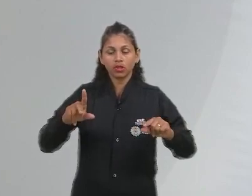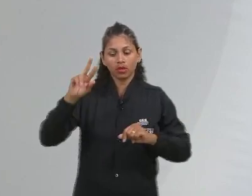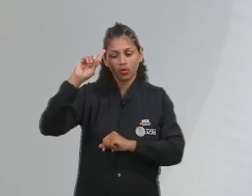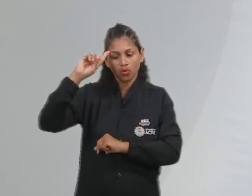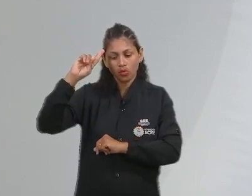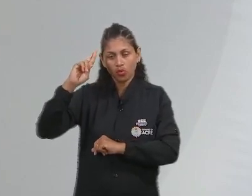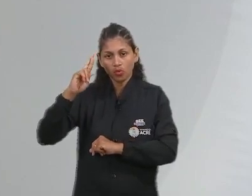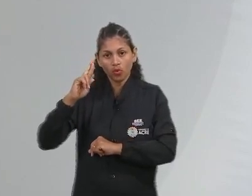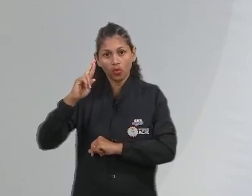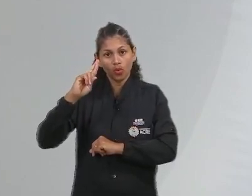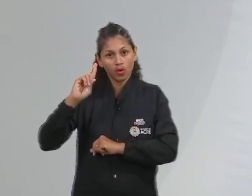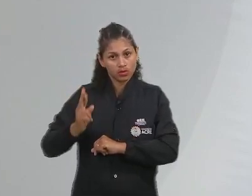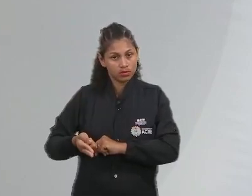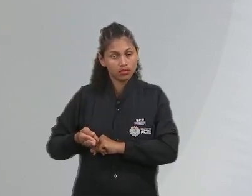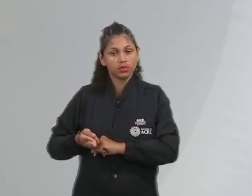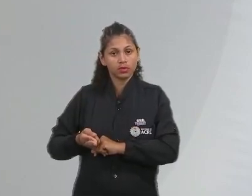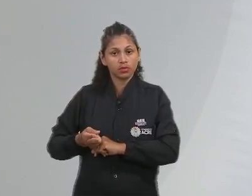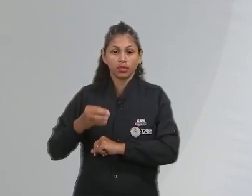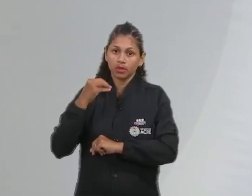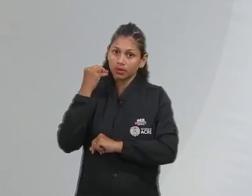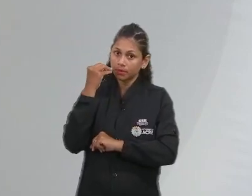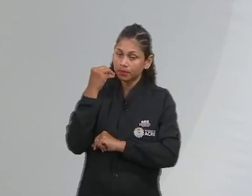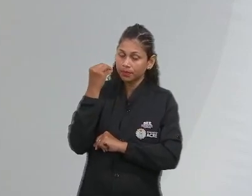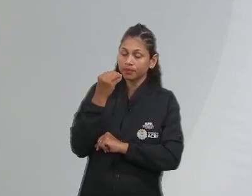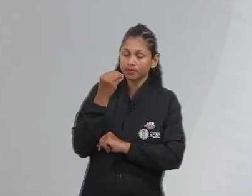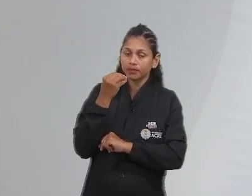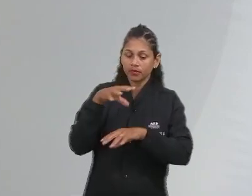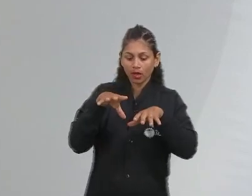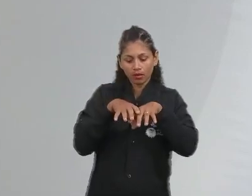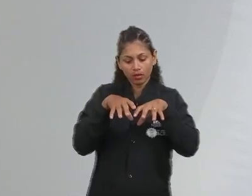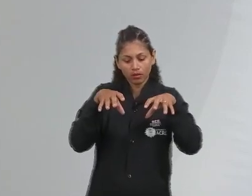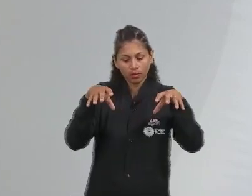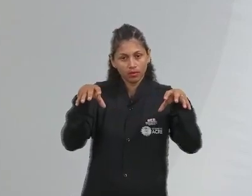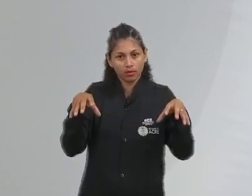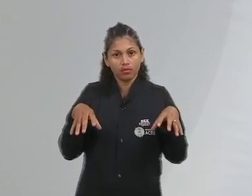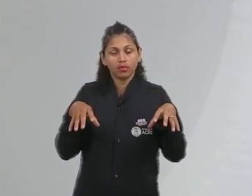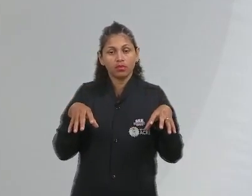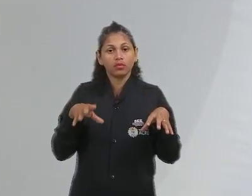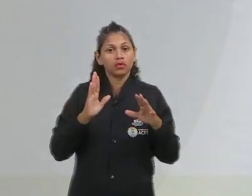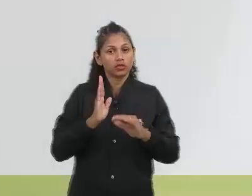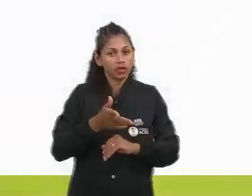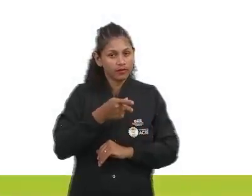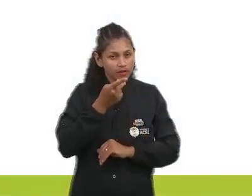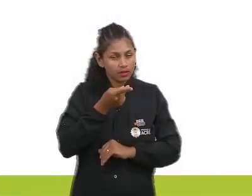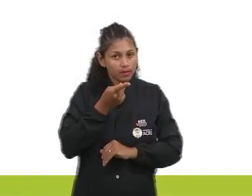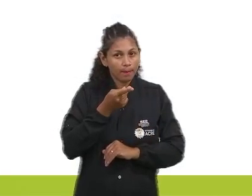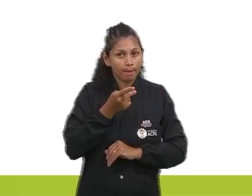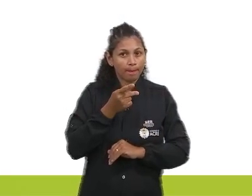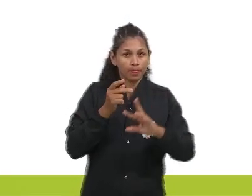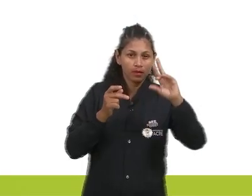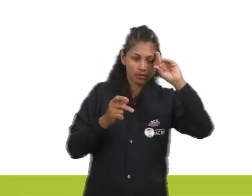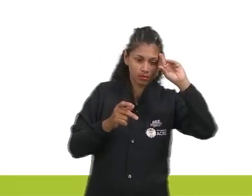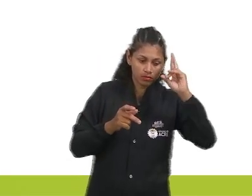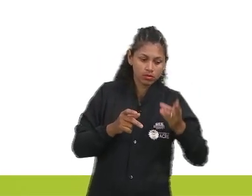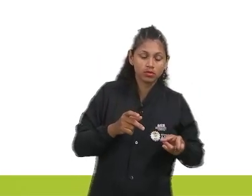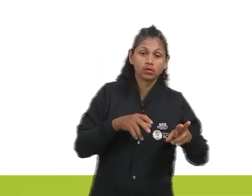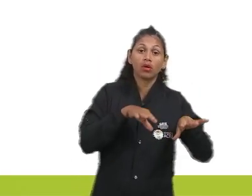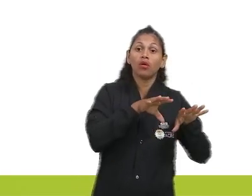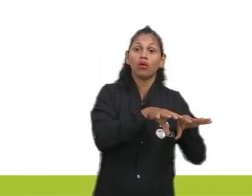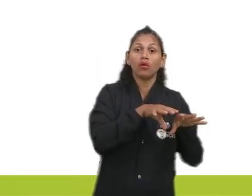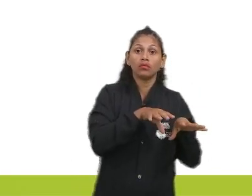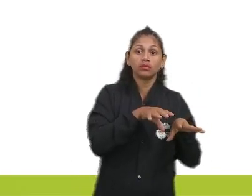empirismo. De fato, quando a gente estava falando do empirismo, a gente já falou sobre esse assunto. Então, o racionalismo, ele acredita